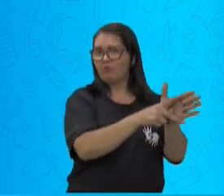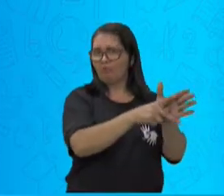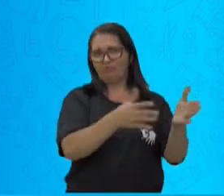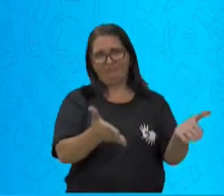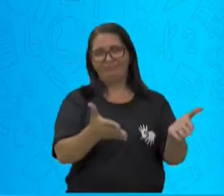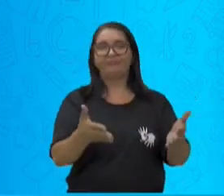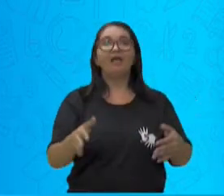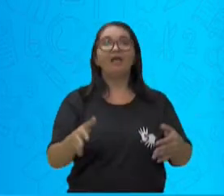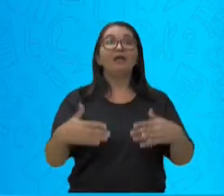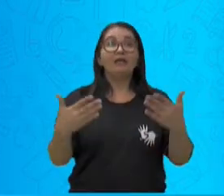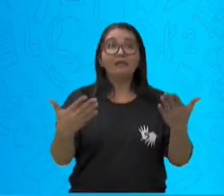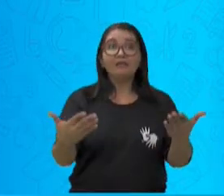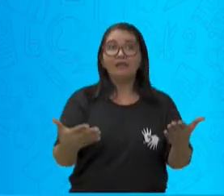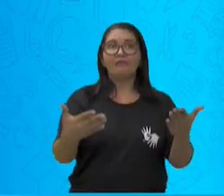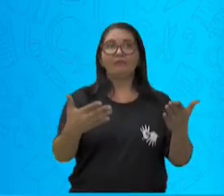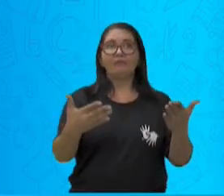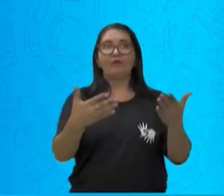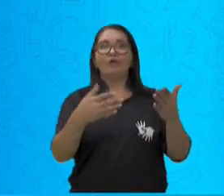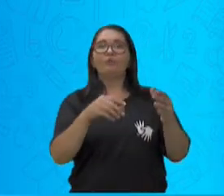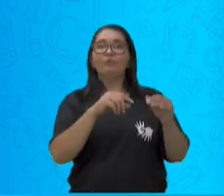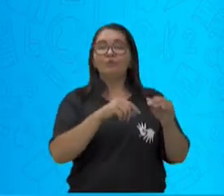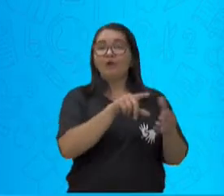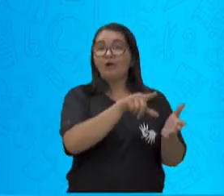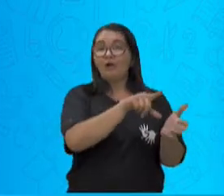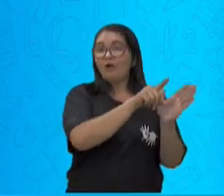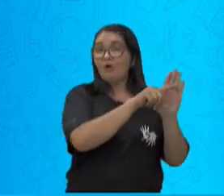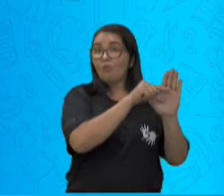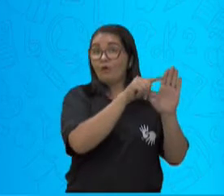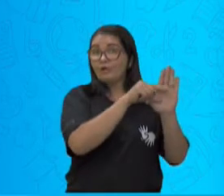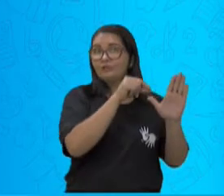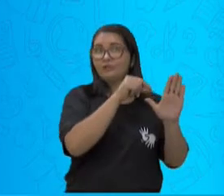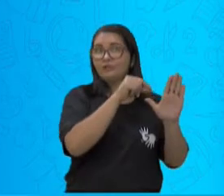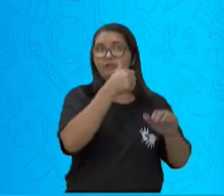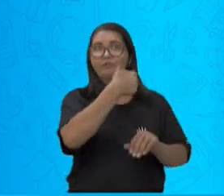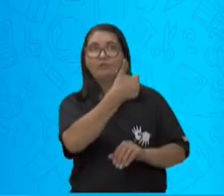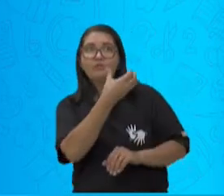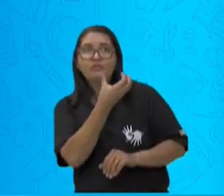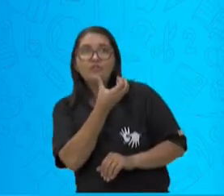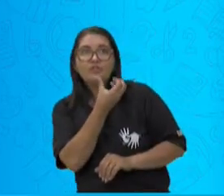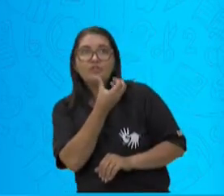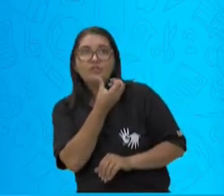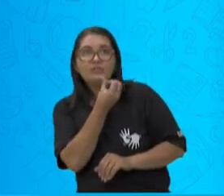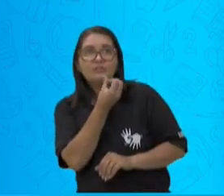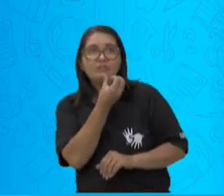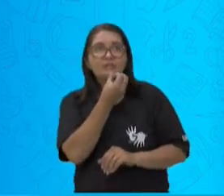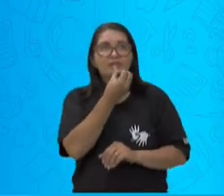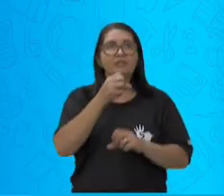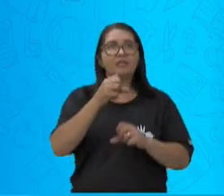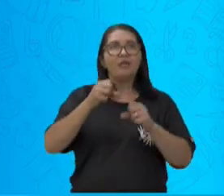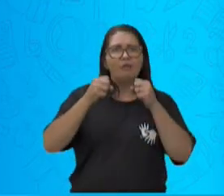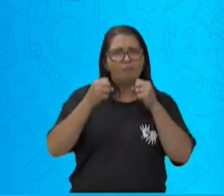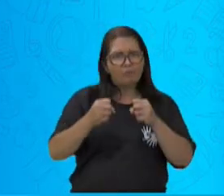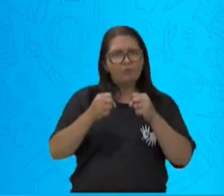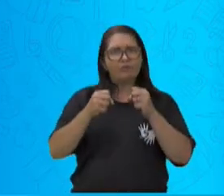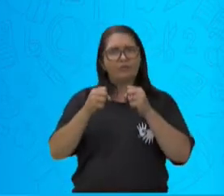13º concurso de produção de texto poderá escolher entre os seguintes